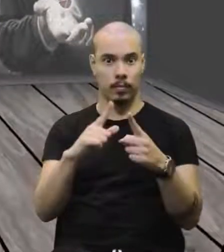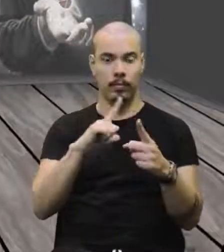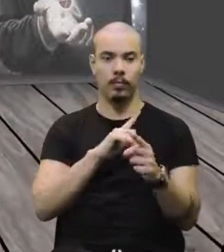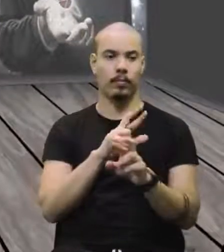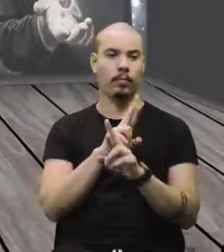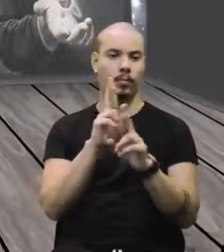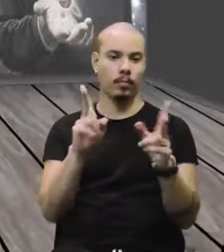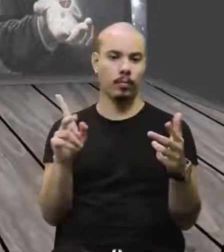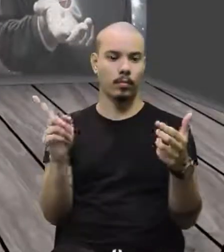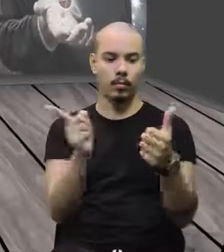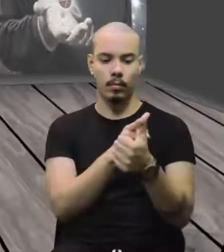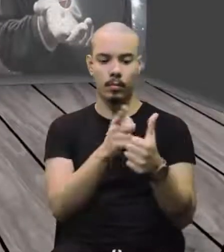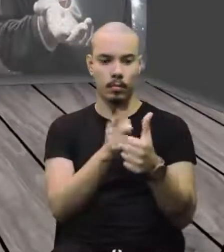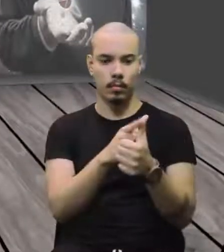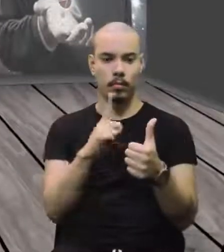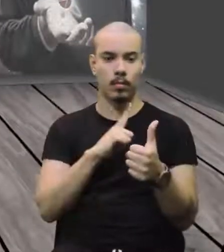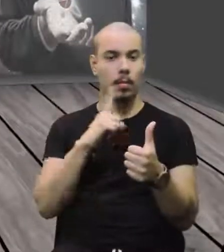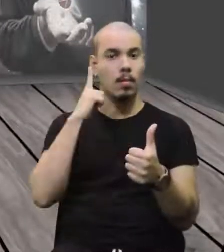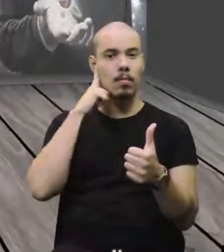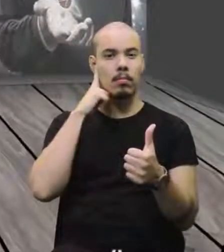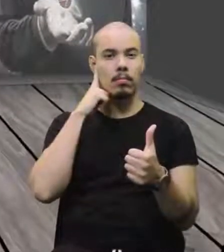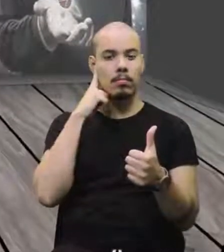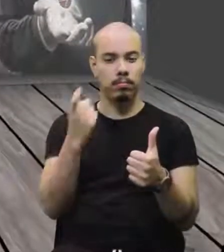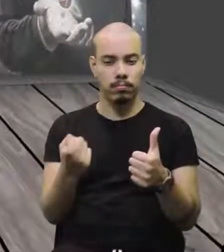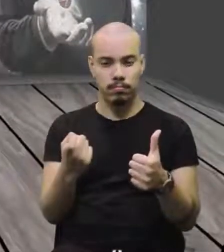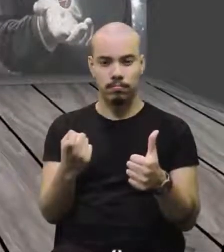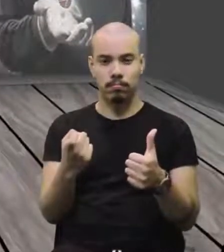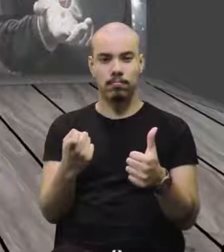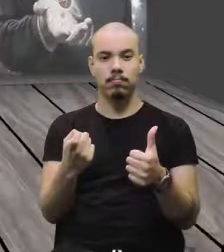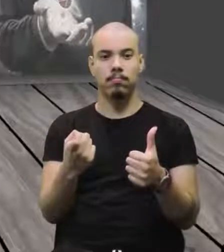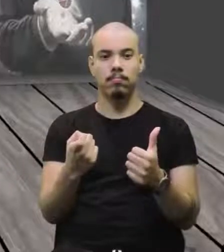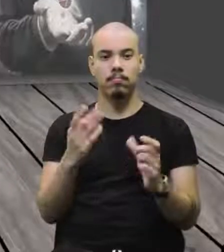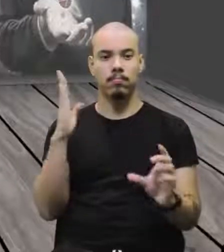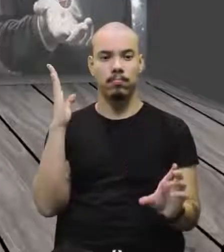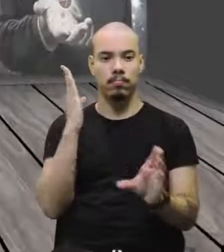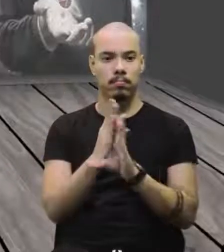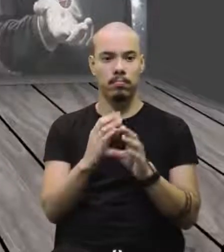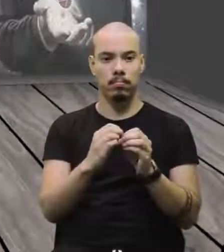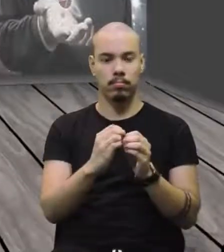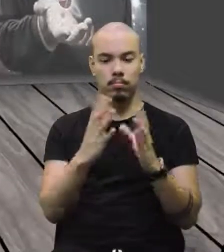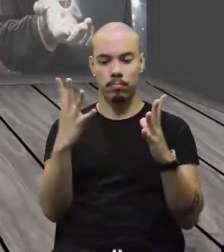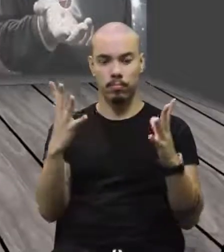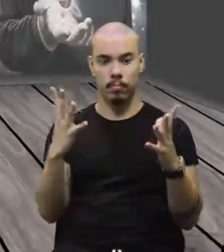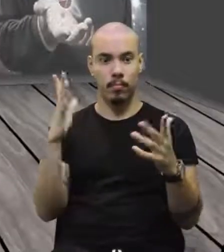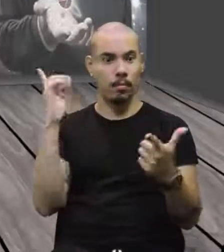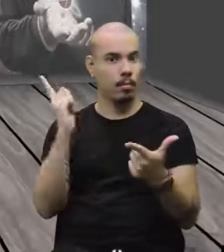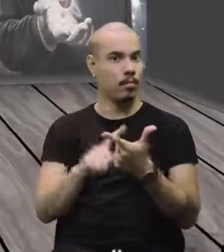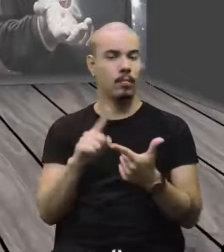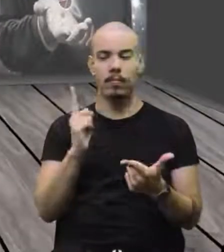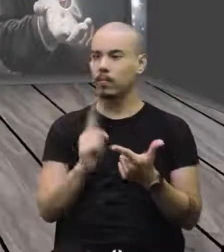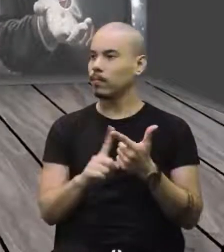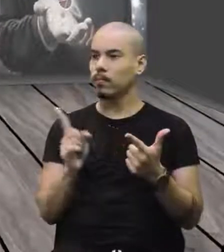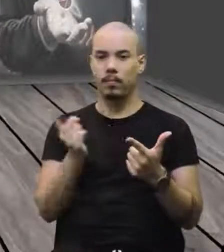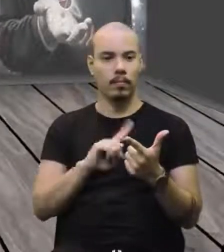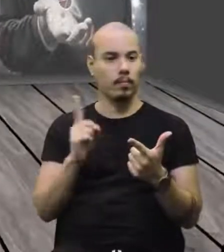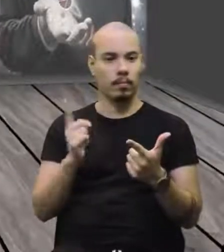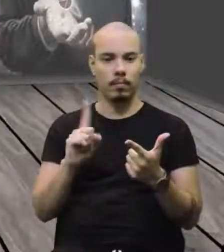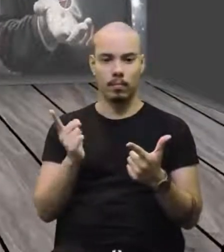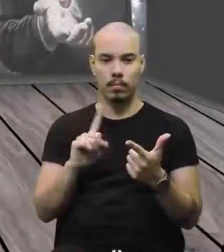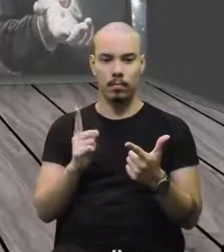Na primeira, você vai ter um barulho muito alto pela explosão. Na segunda, não. Você vai ter o